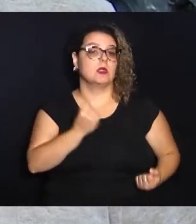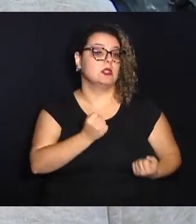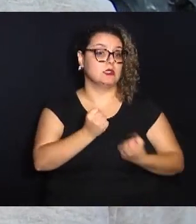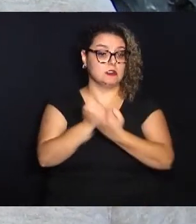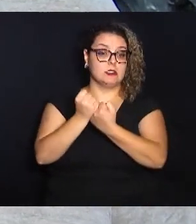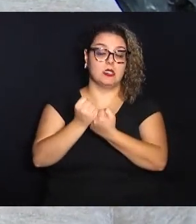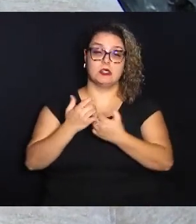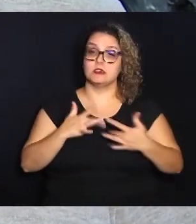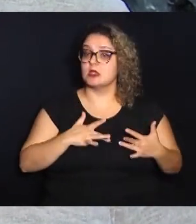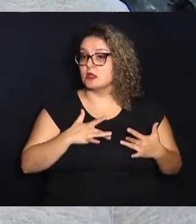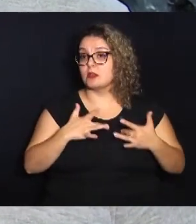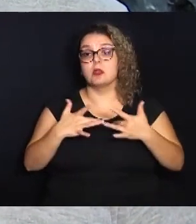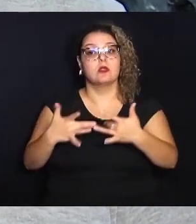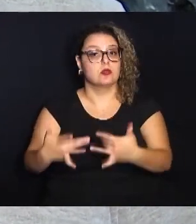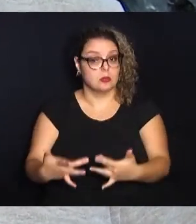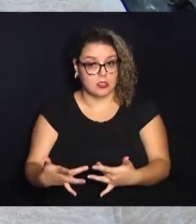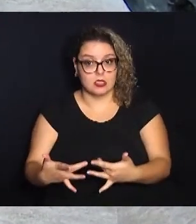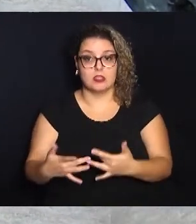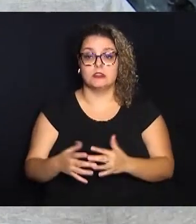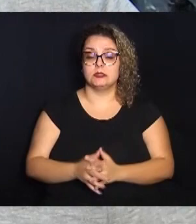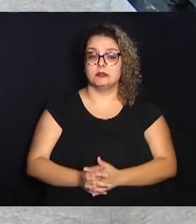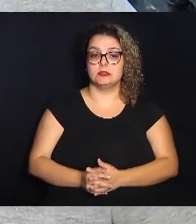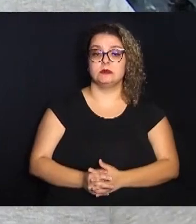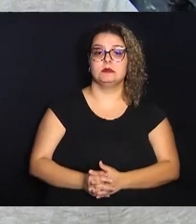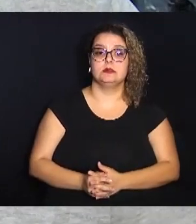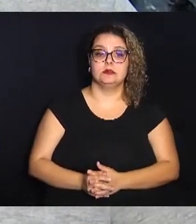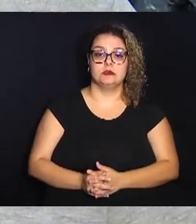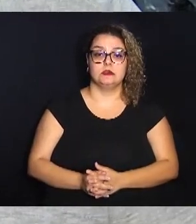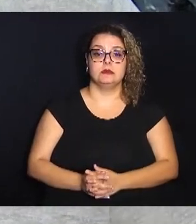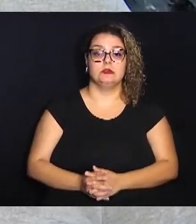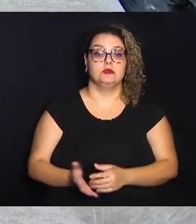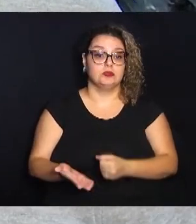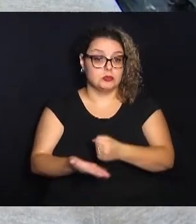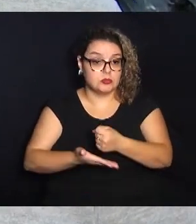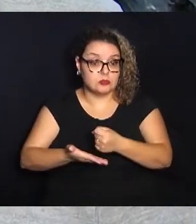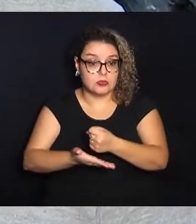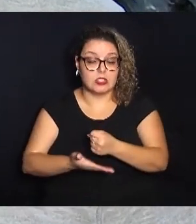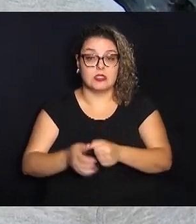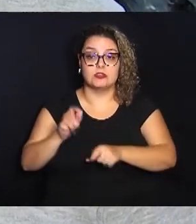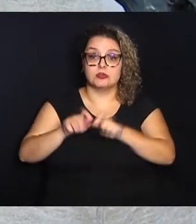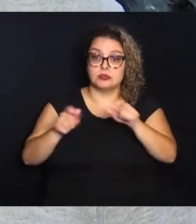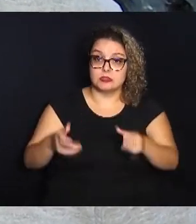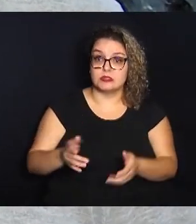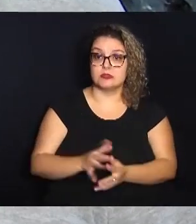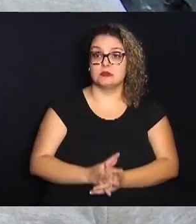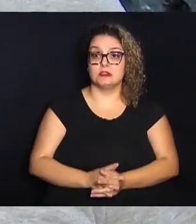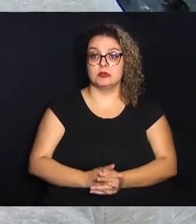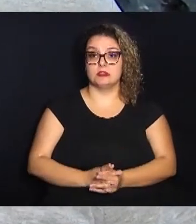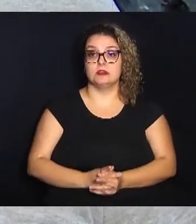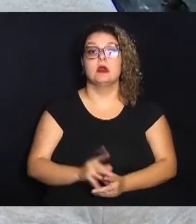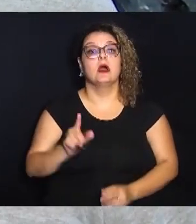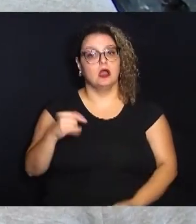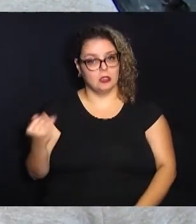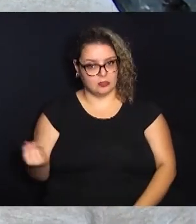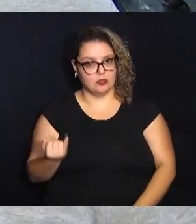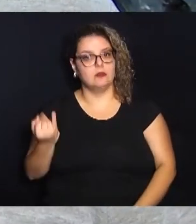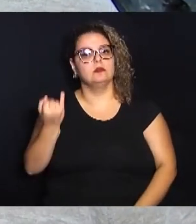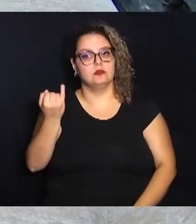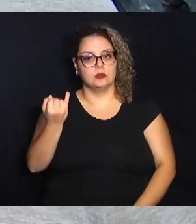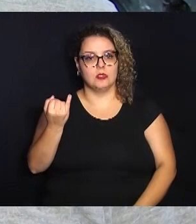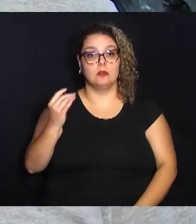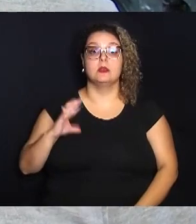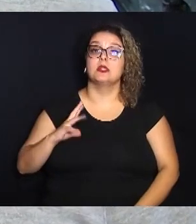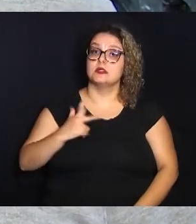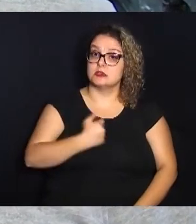essa doação eh da da das condições básicas da das pessoas ela é fundamental